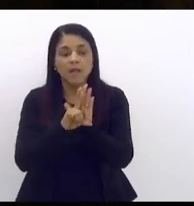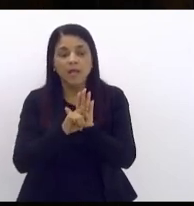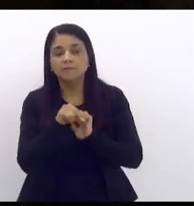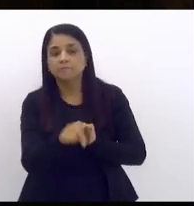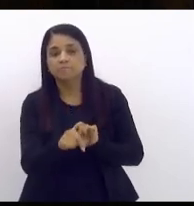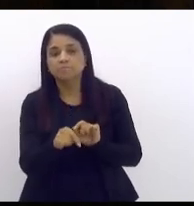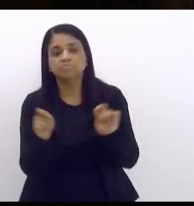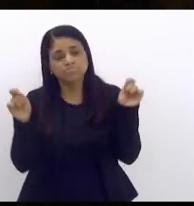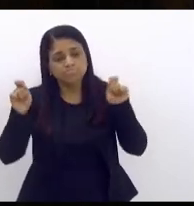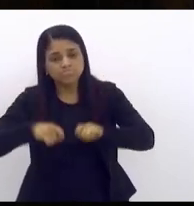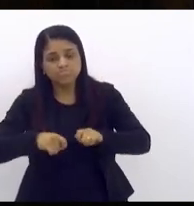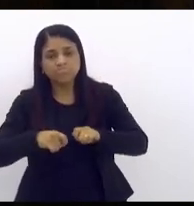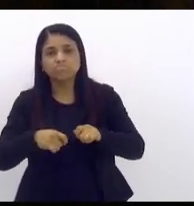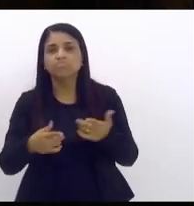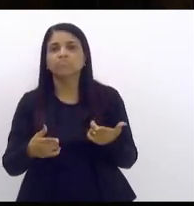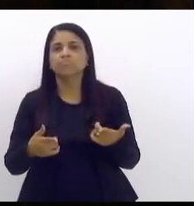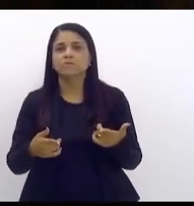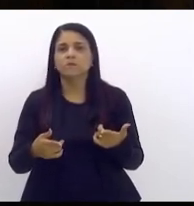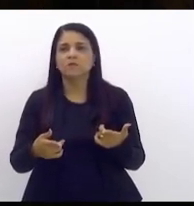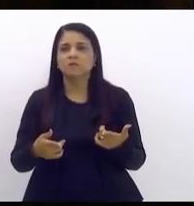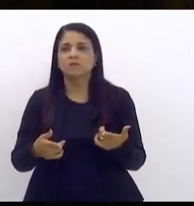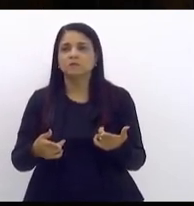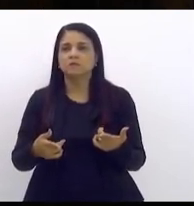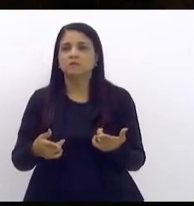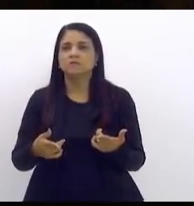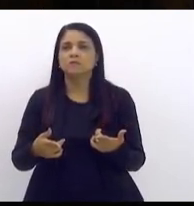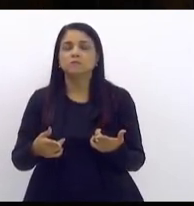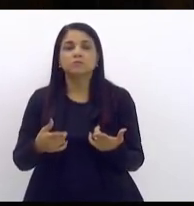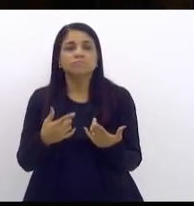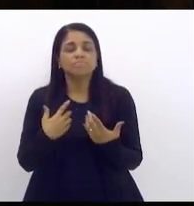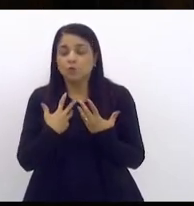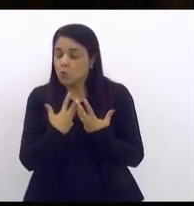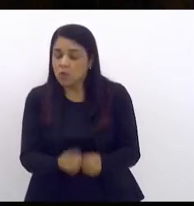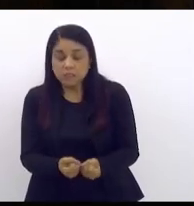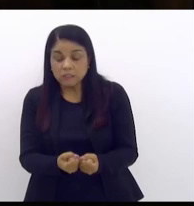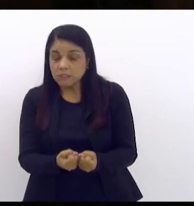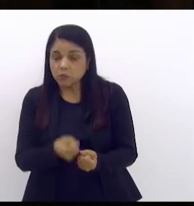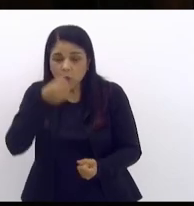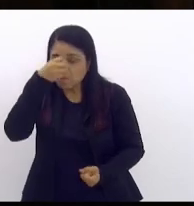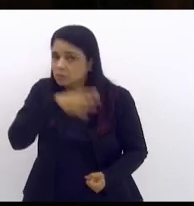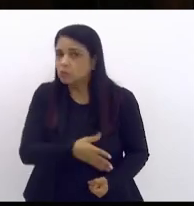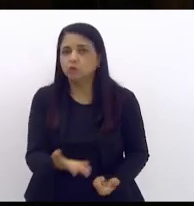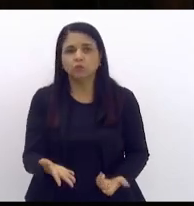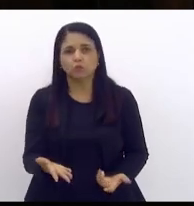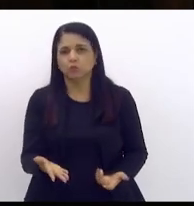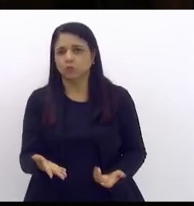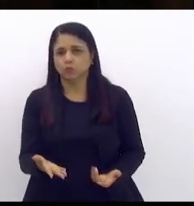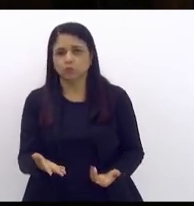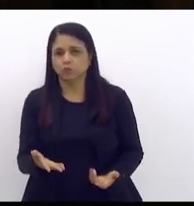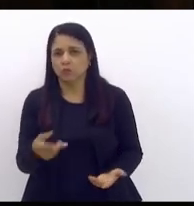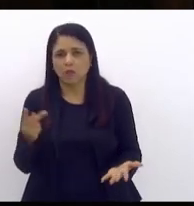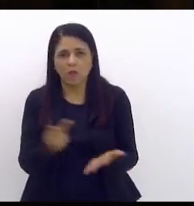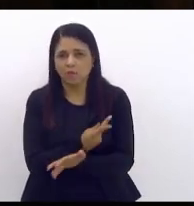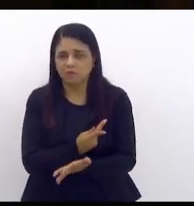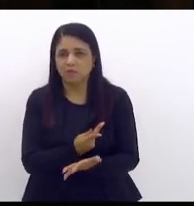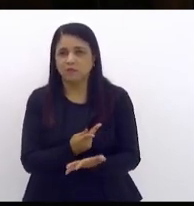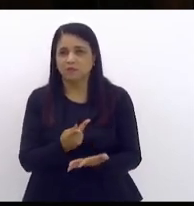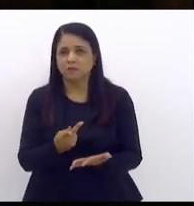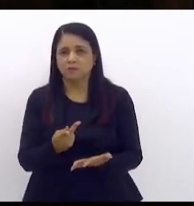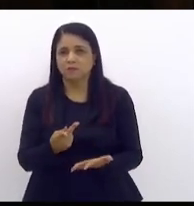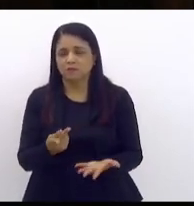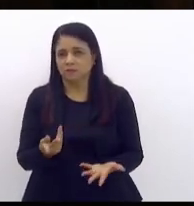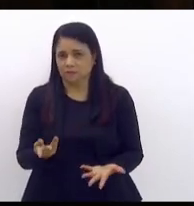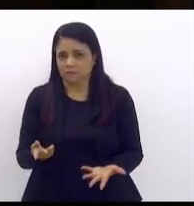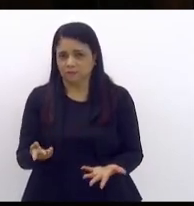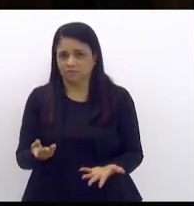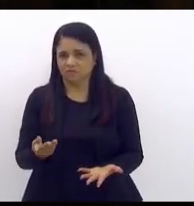isso tenha uma... Não é possível, cara. É assim, cara, eu fico indignado. É absurdo as coisas que acontecem assim, sabe? Beira o ridículo,